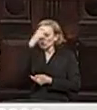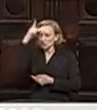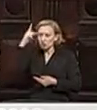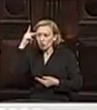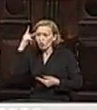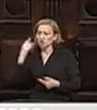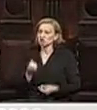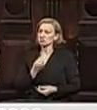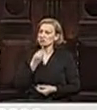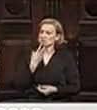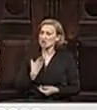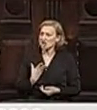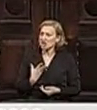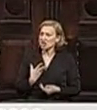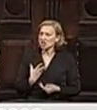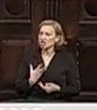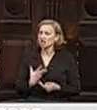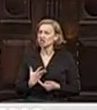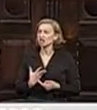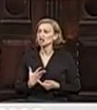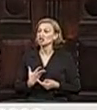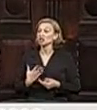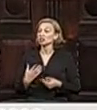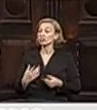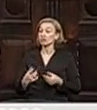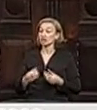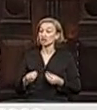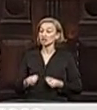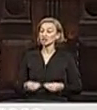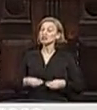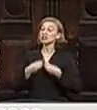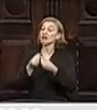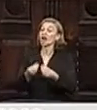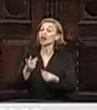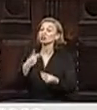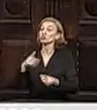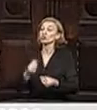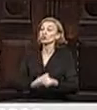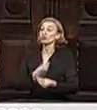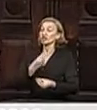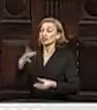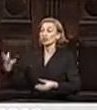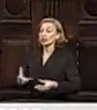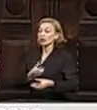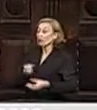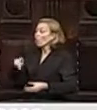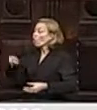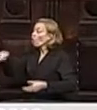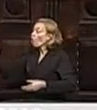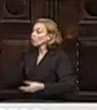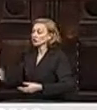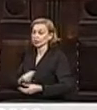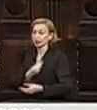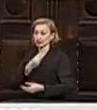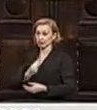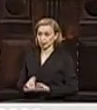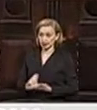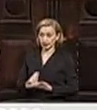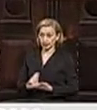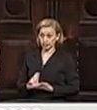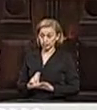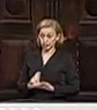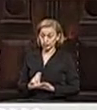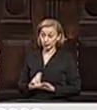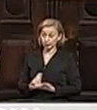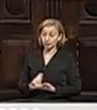que muitas das vezes arriscam as suas vidas para salvar outras, da própria Polícia Civil, dos organismos de